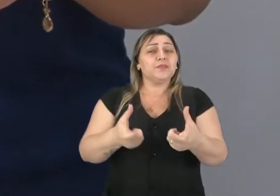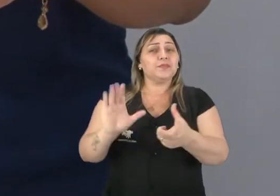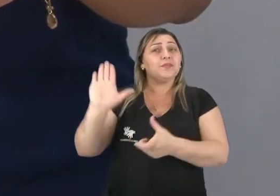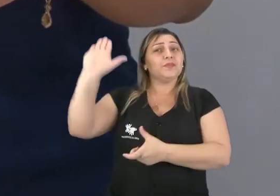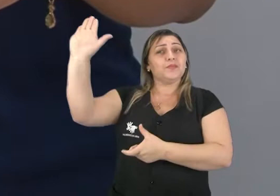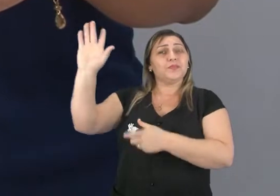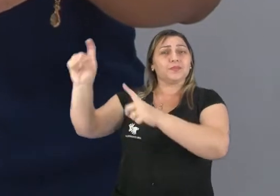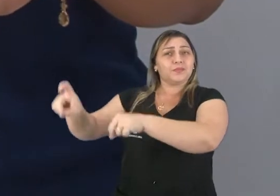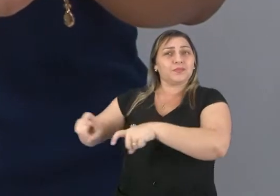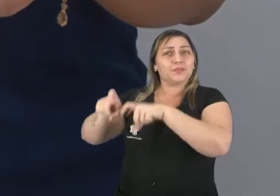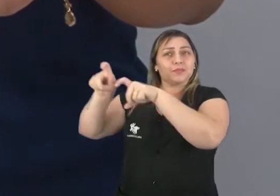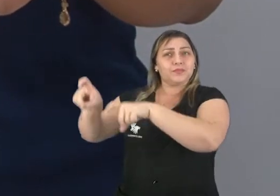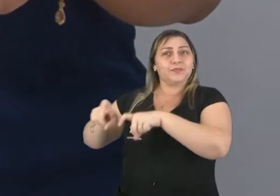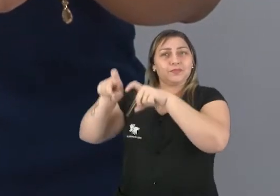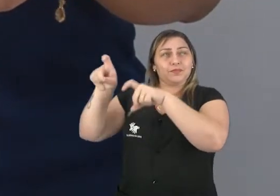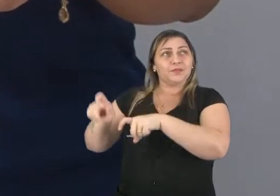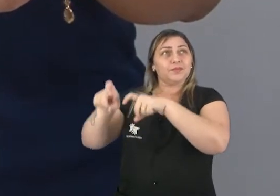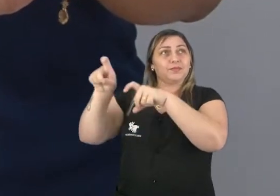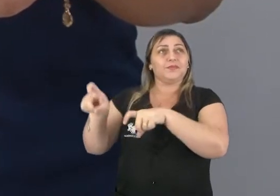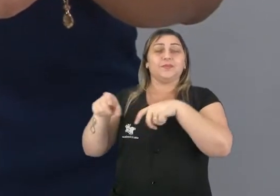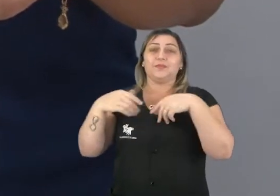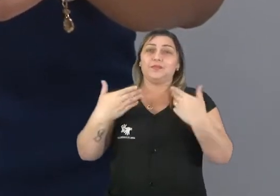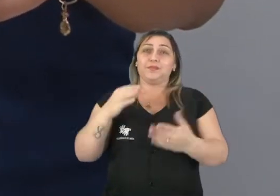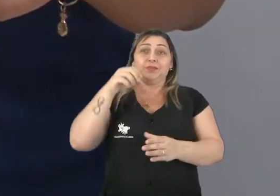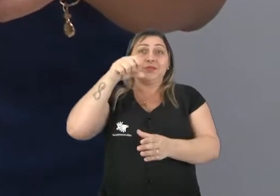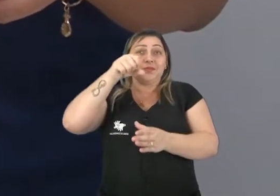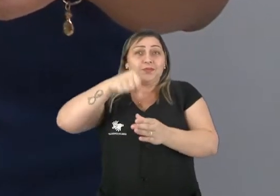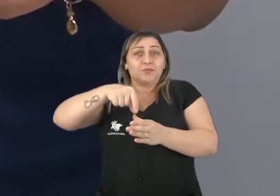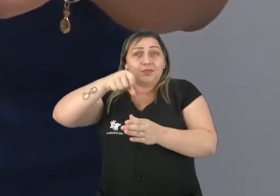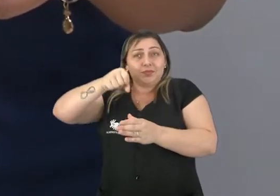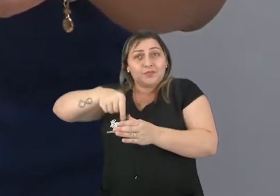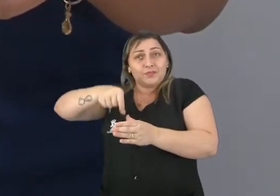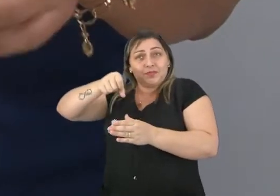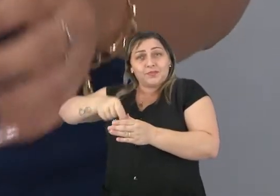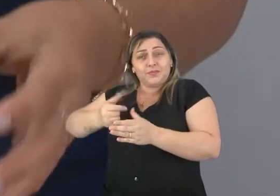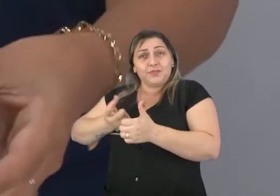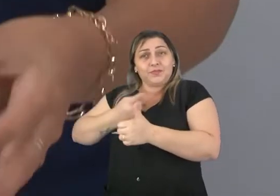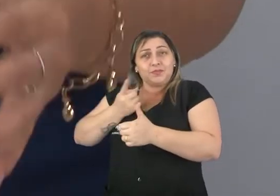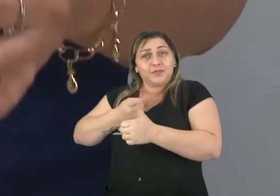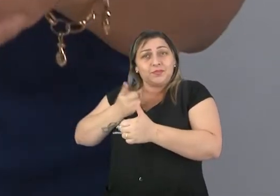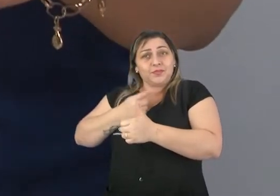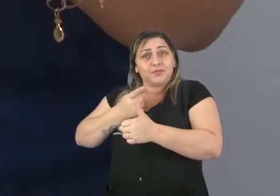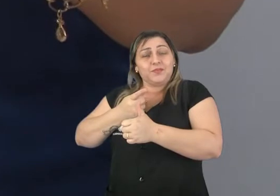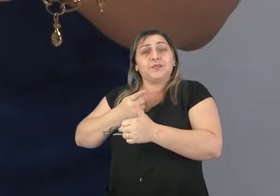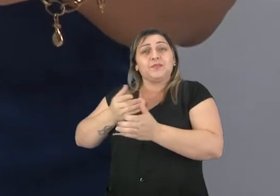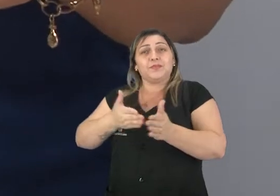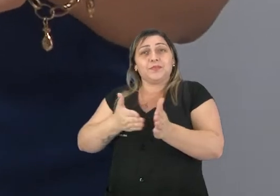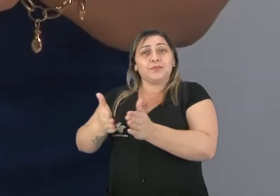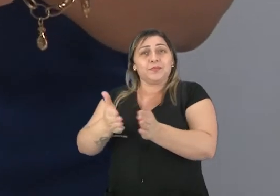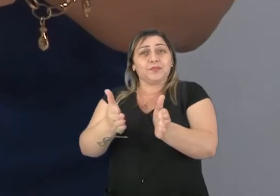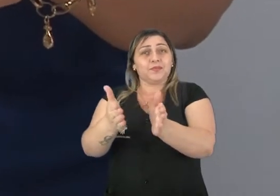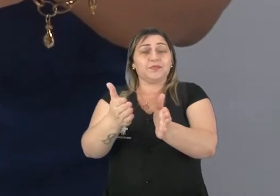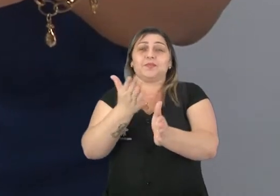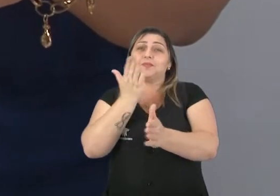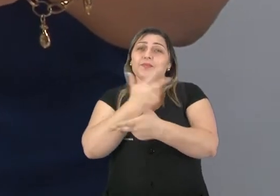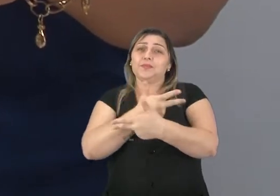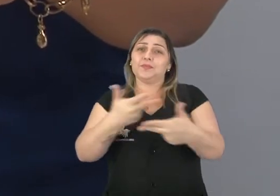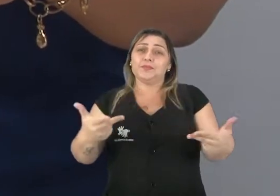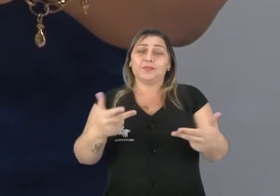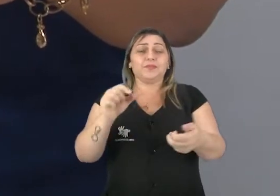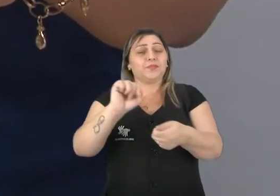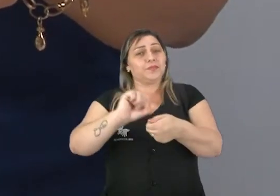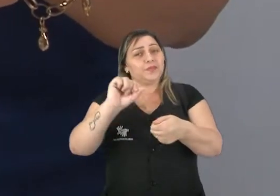no campo, aqui, ó, plantar sementes, né? É o primeiro passo, percurso que os alimentos fazem,